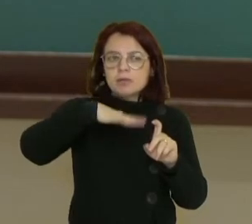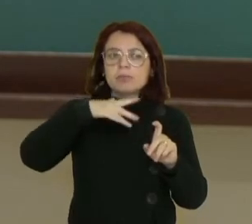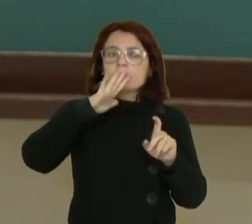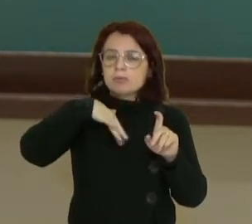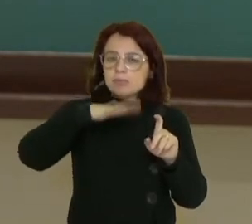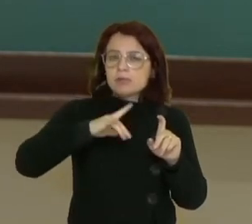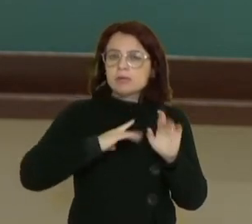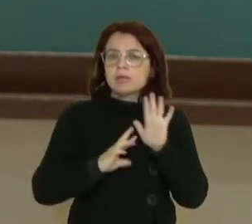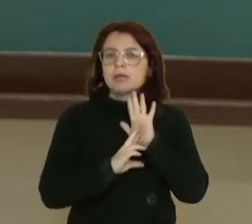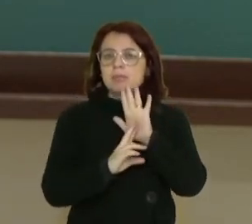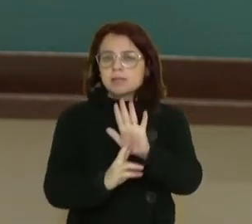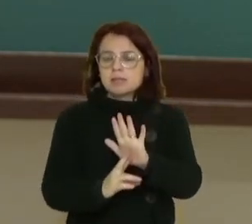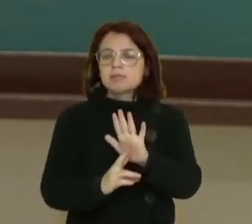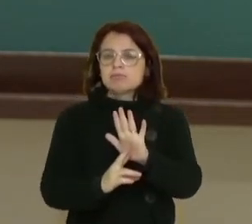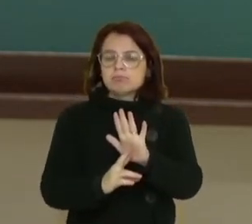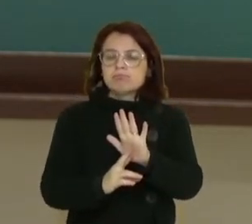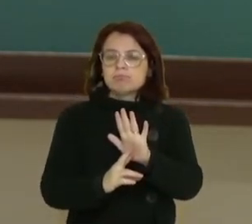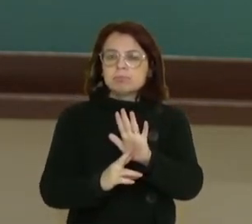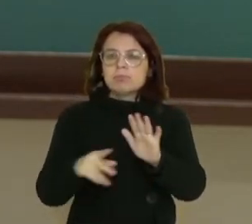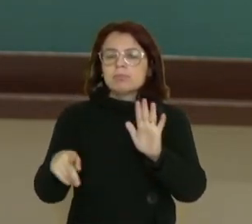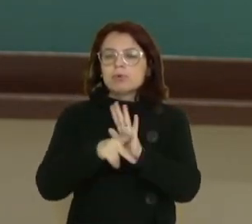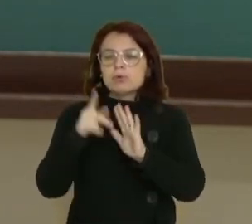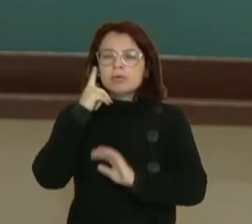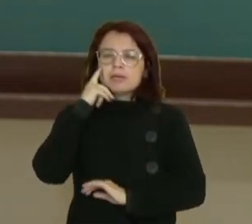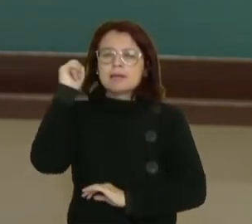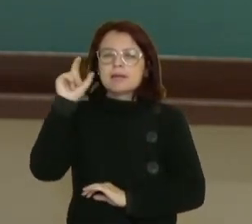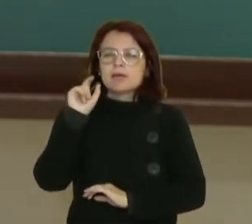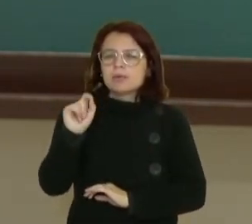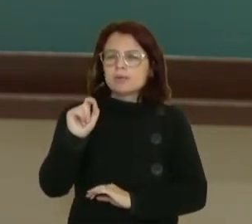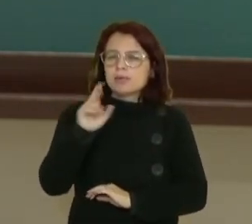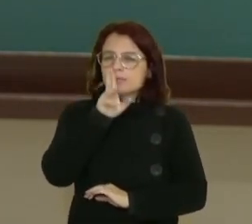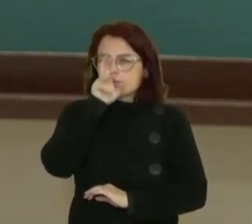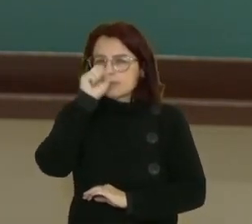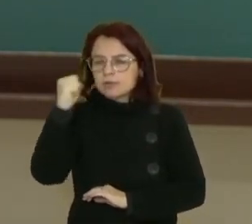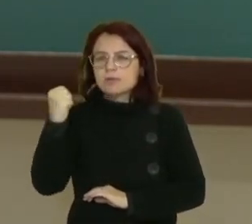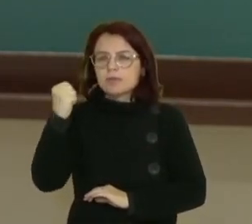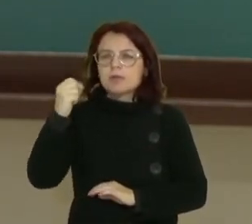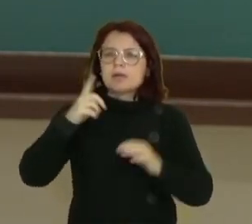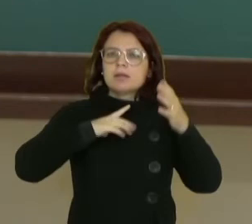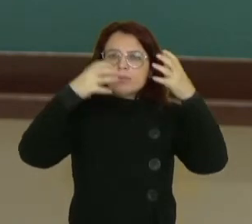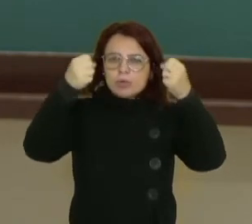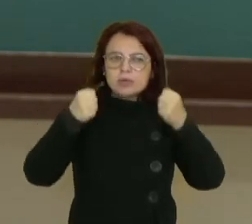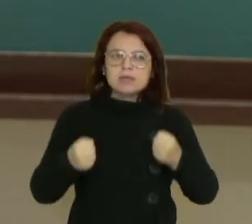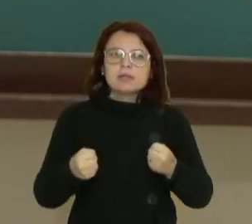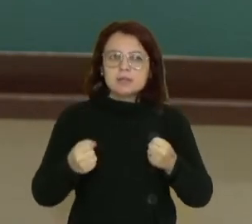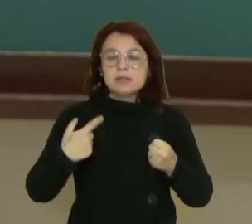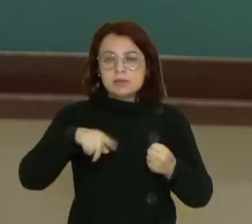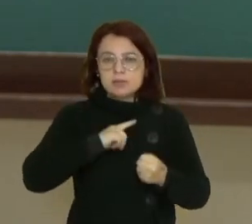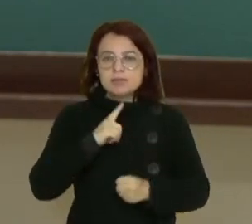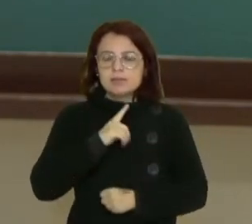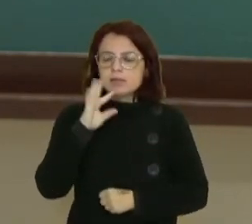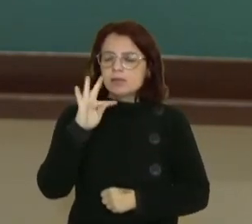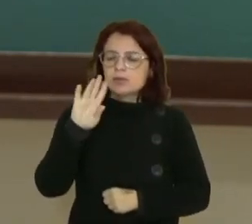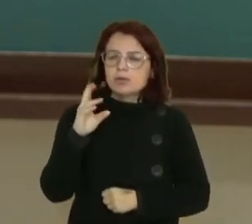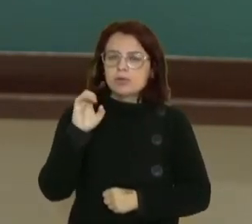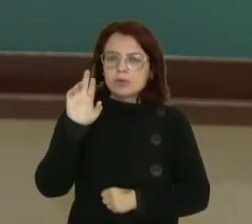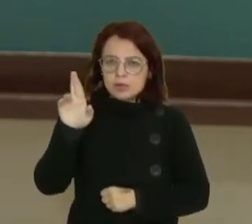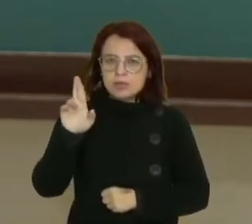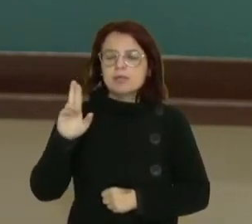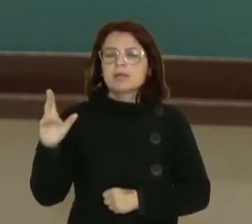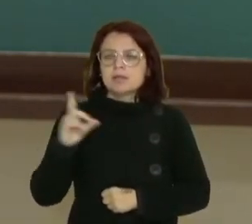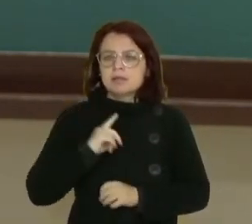a representação, traz aí a ideia do grande herói, dos poderes, e a gente vê muitos. O Thor é um deus da